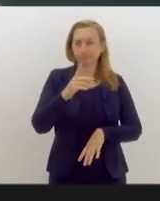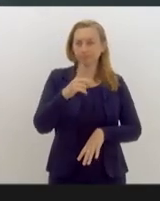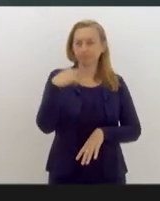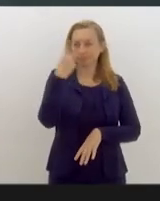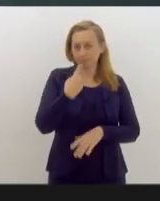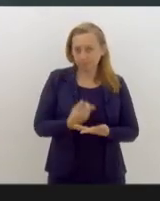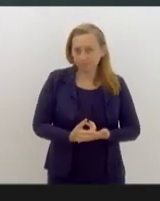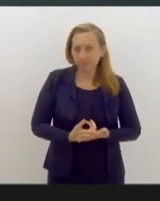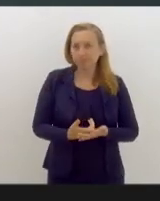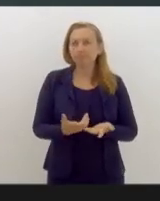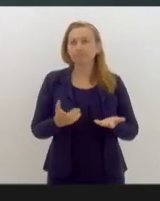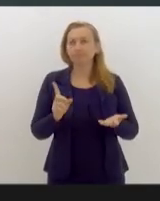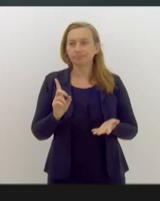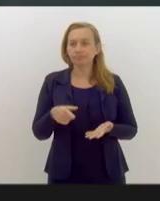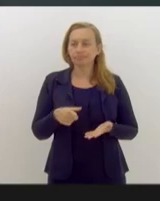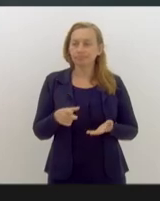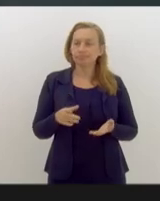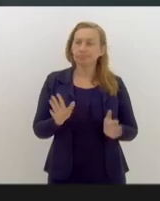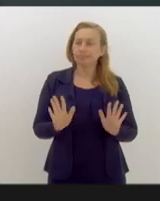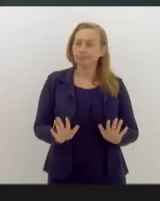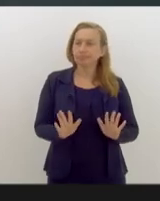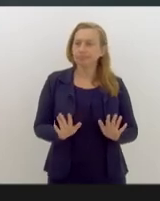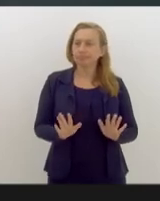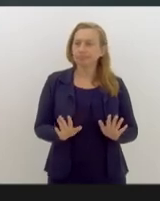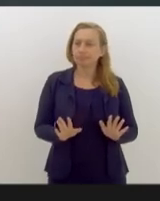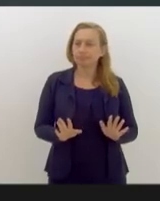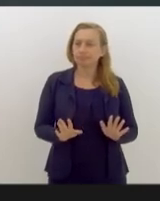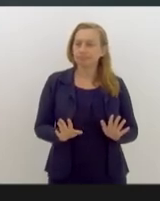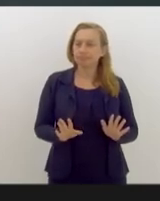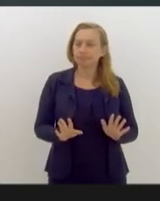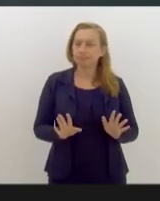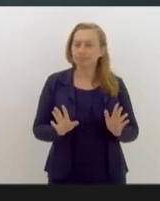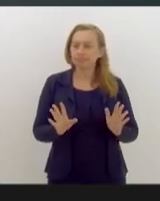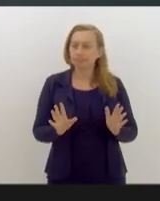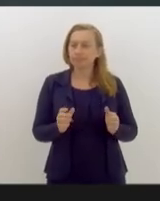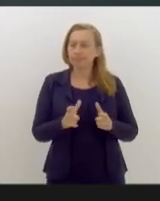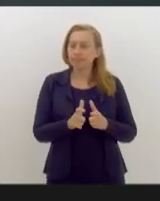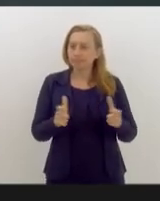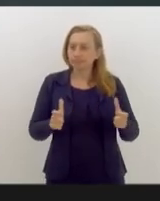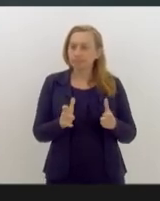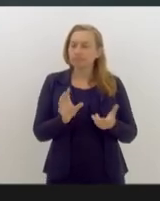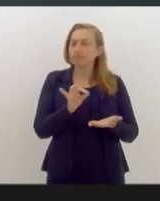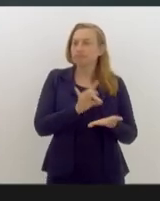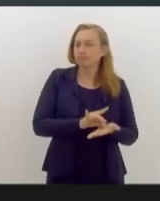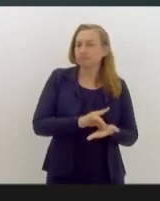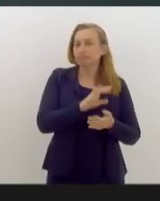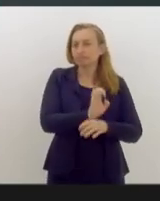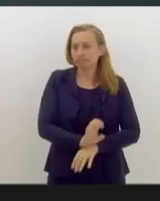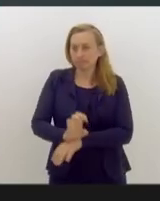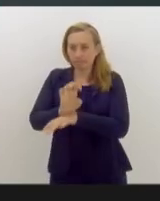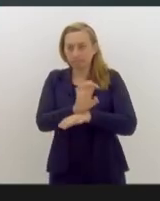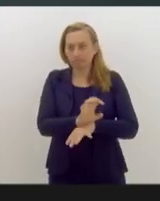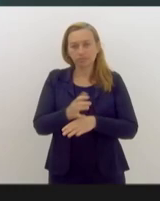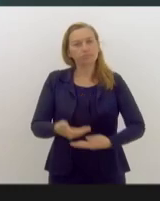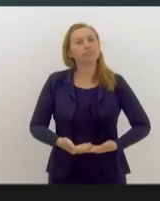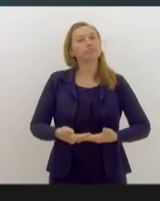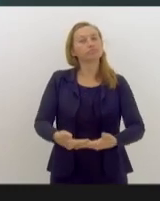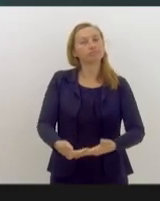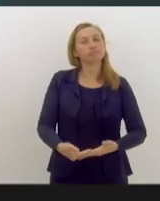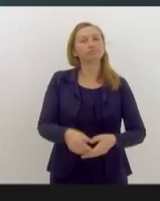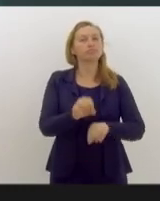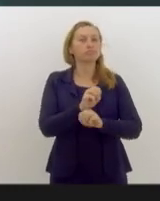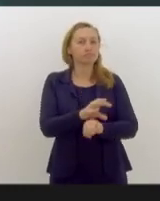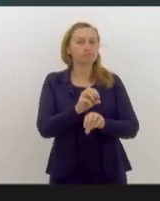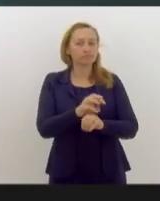esta é uma exceção da realidade. A grande maioria dos estados oferecia o ensino